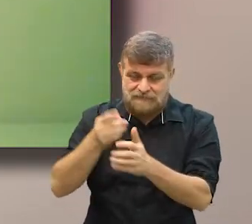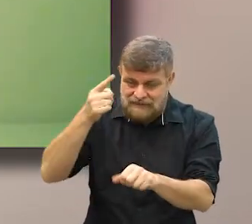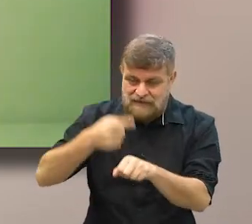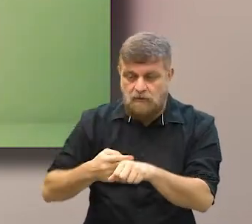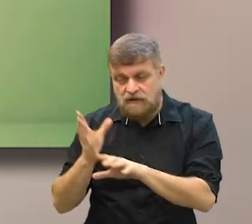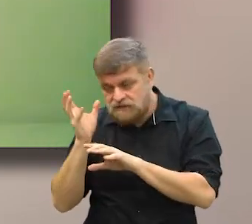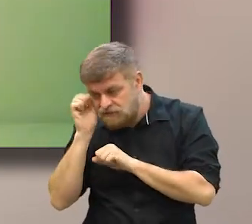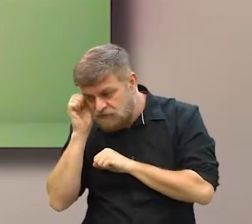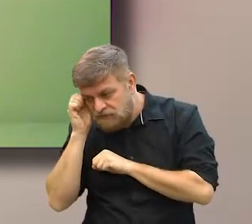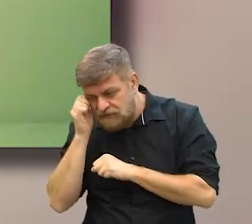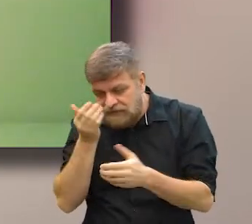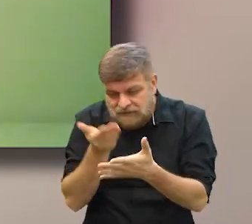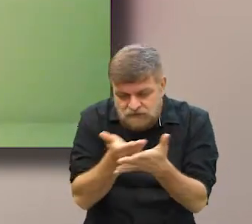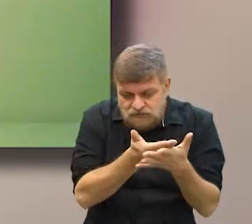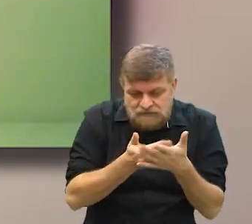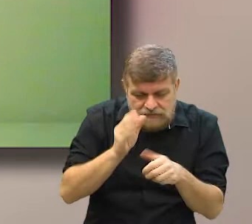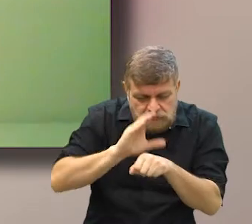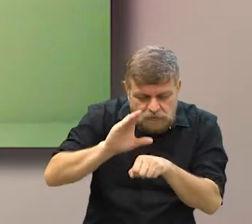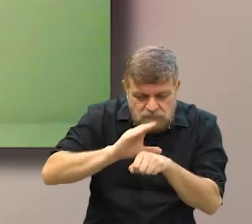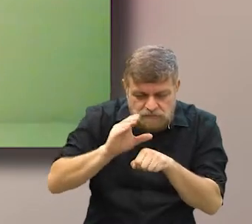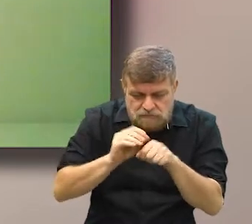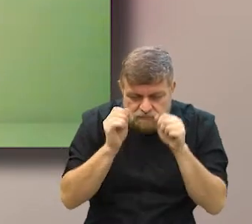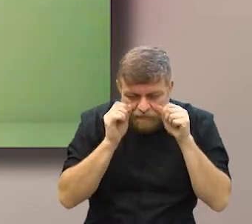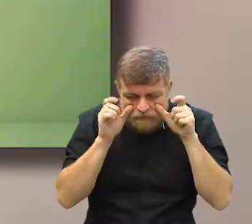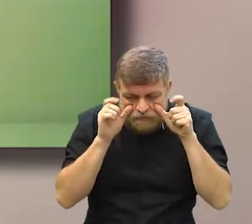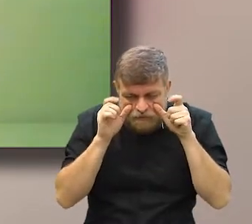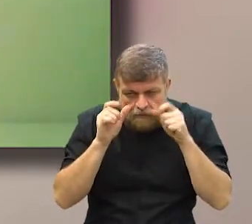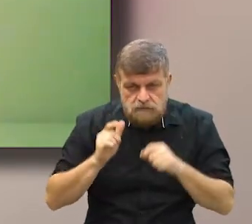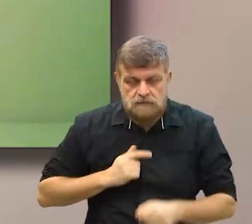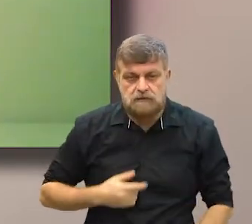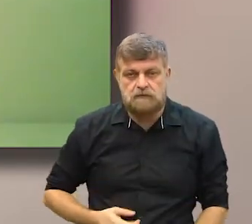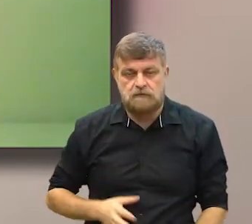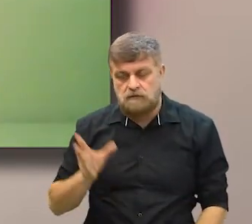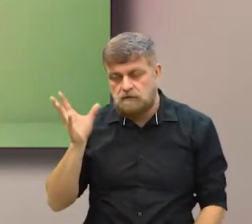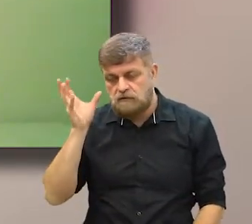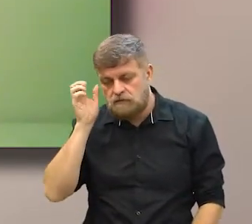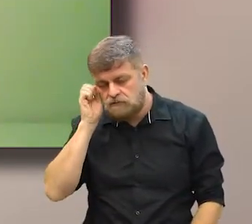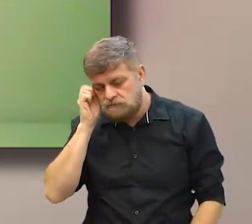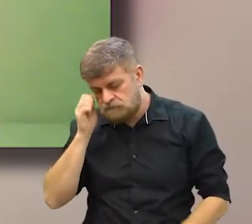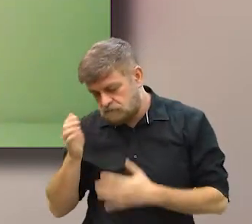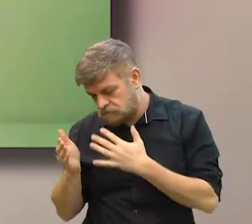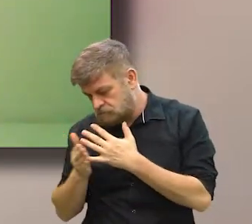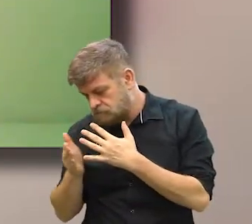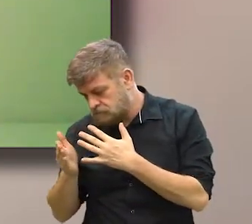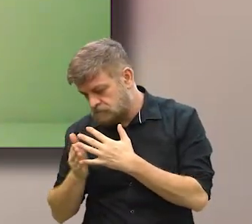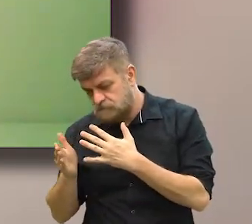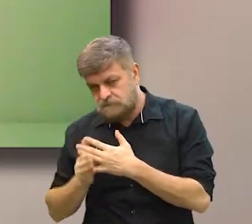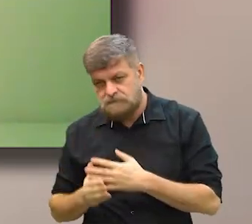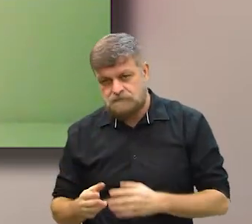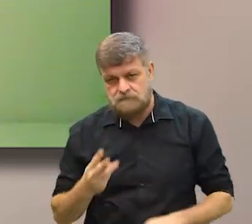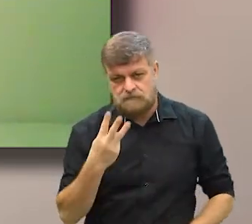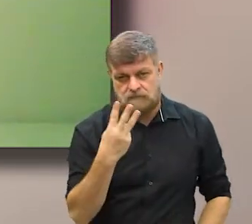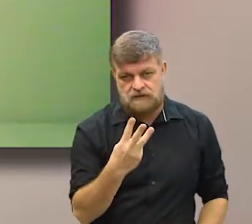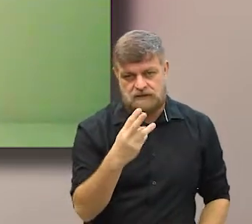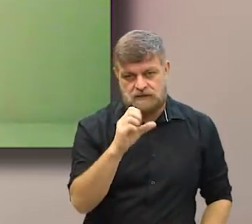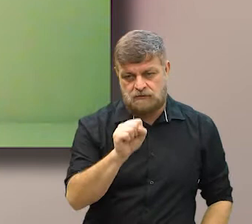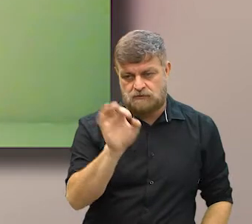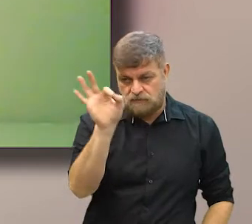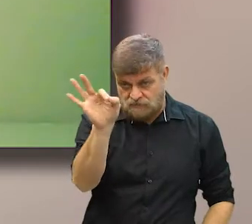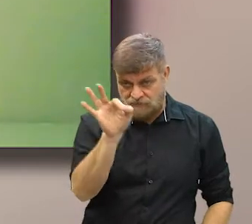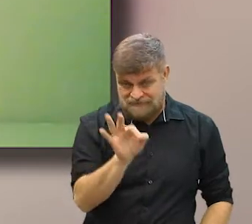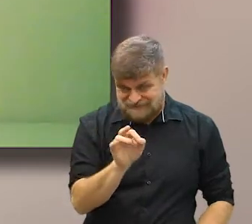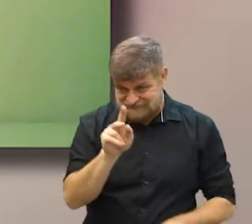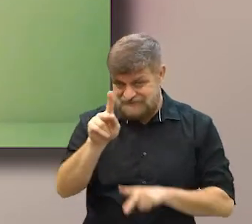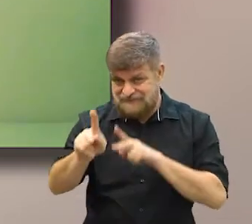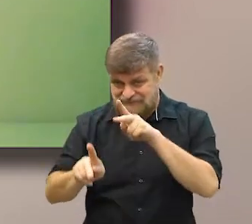condição de vida. Não é à toa que o sono de baixa qualidade, ou insônia, ele graça em cerca de 38%